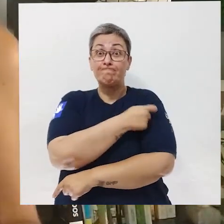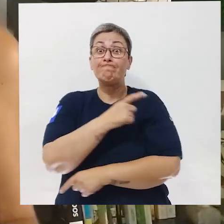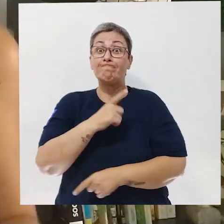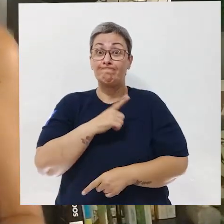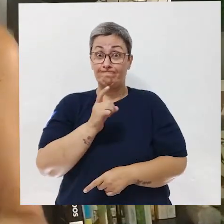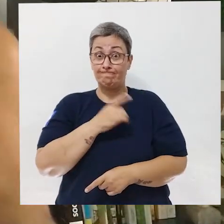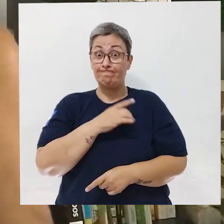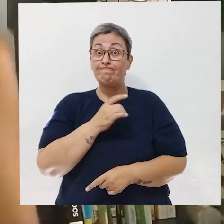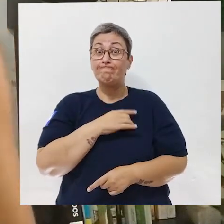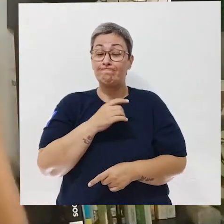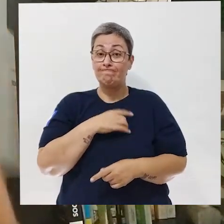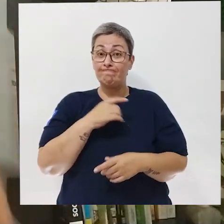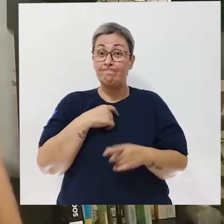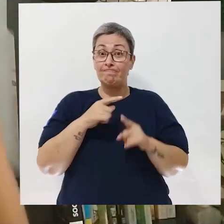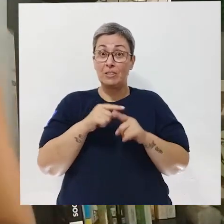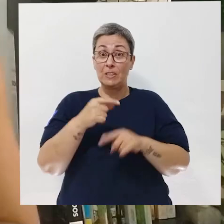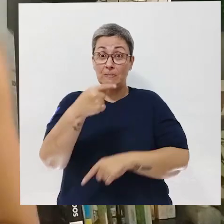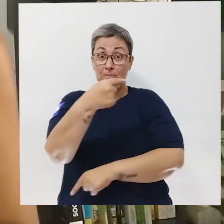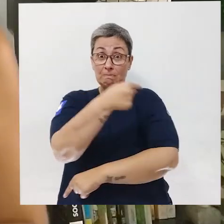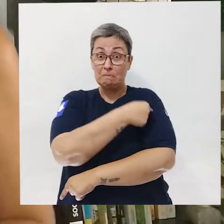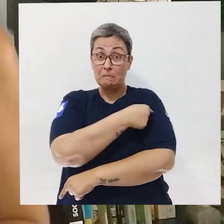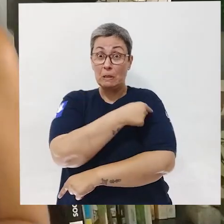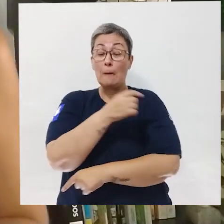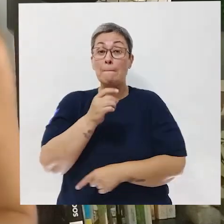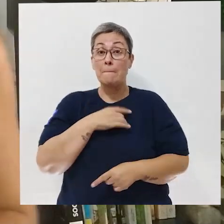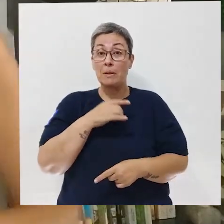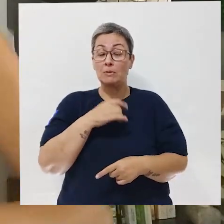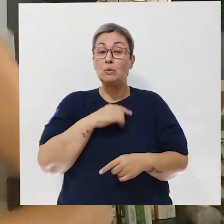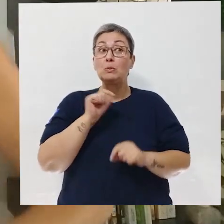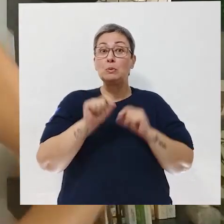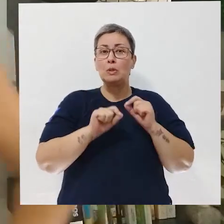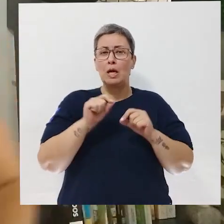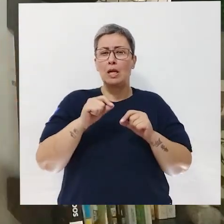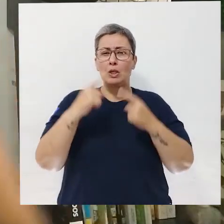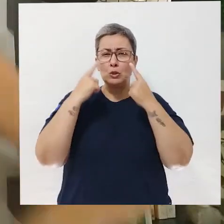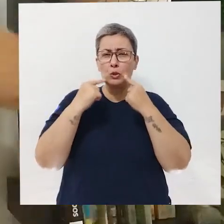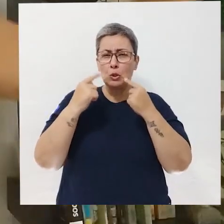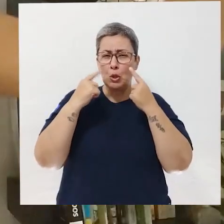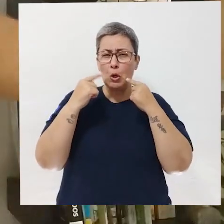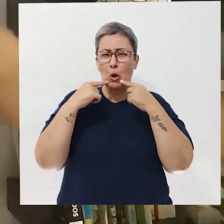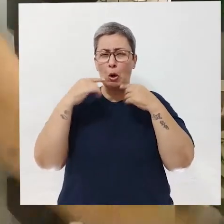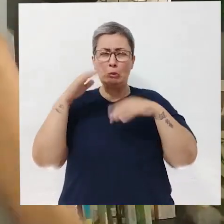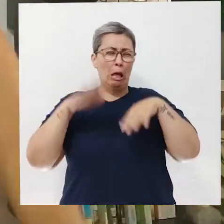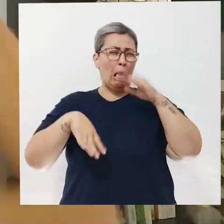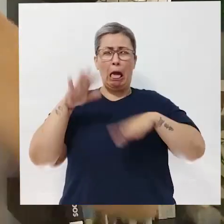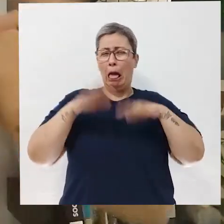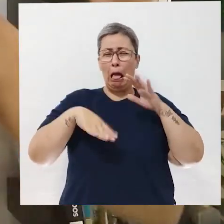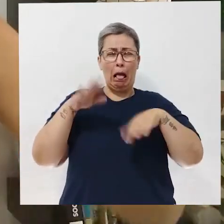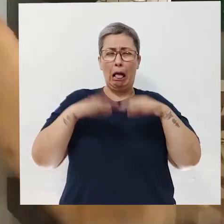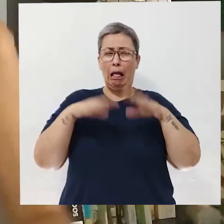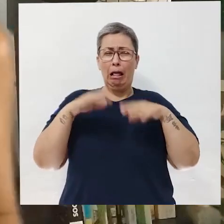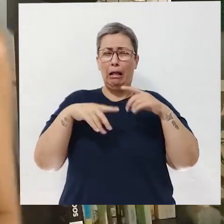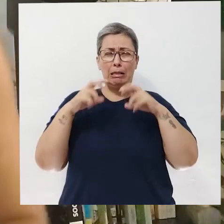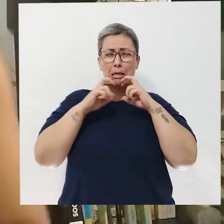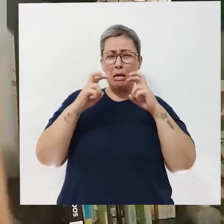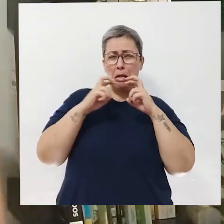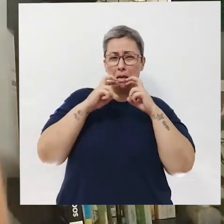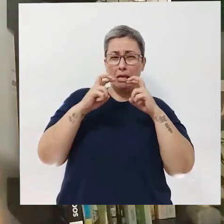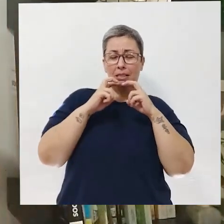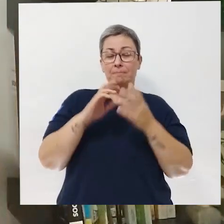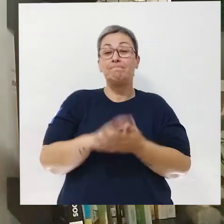verdade? De medo de injeção. Aí o que elas fazem? Elas choram, fazem escândalo, esperneiam,